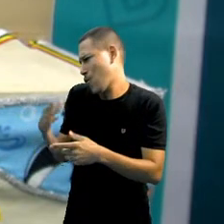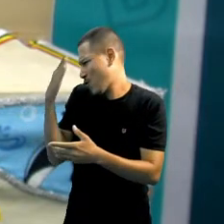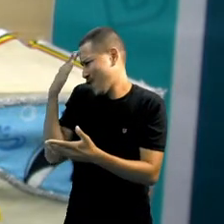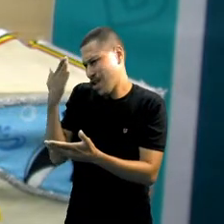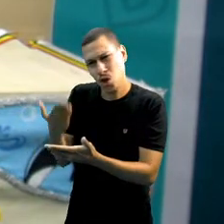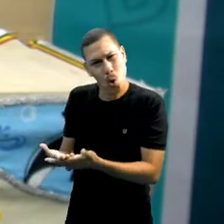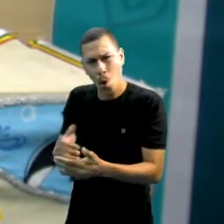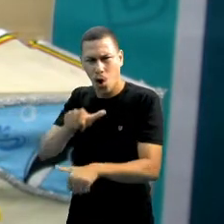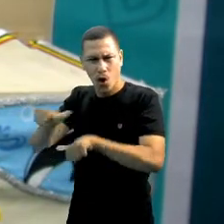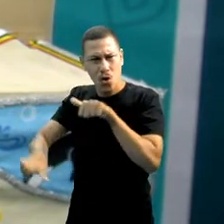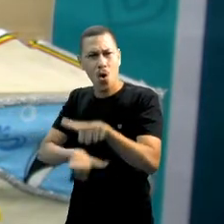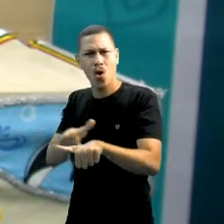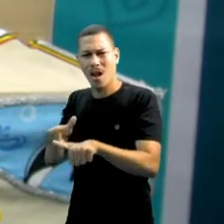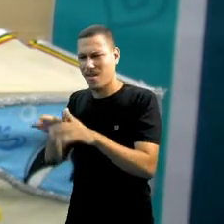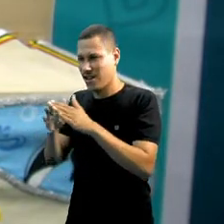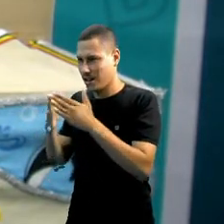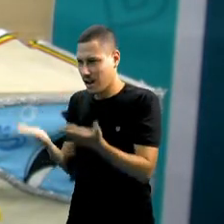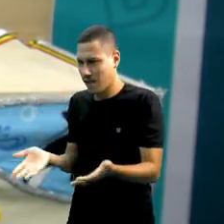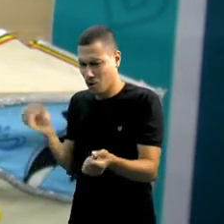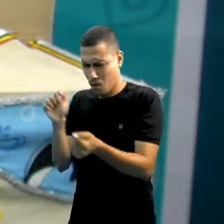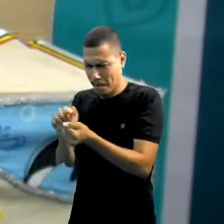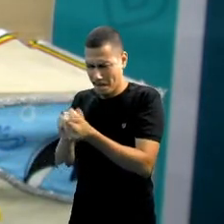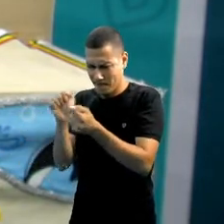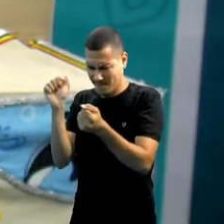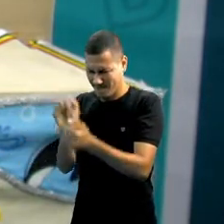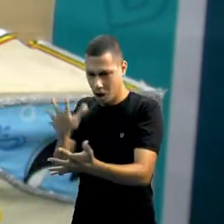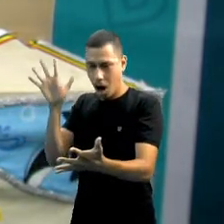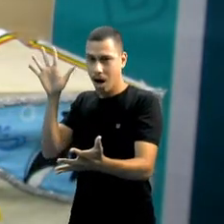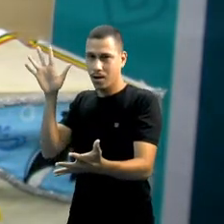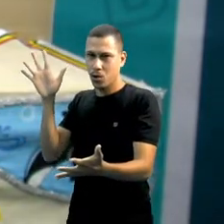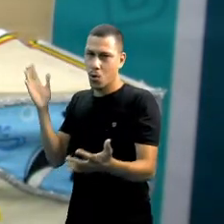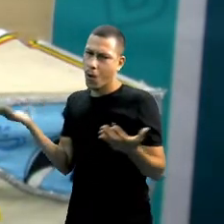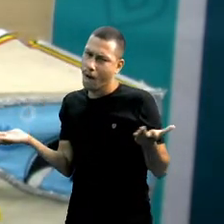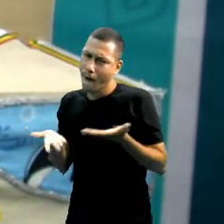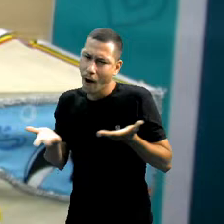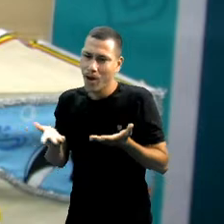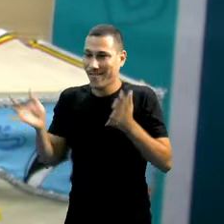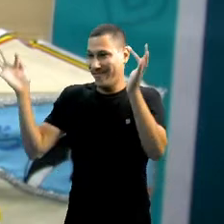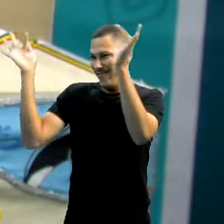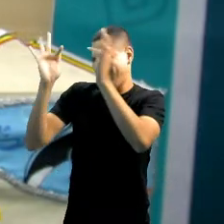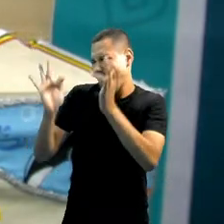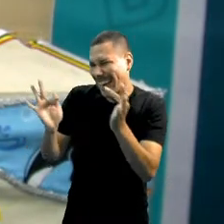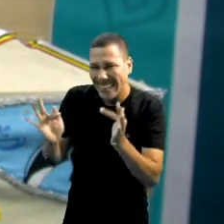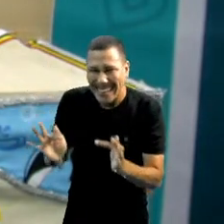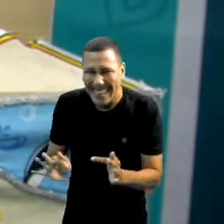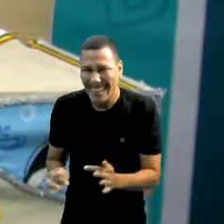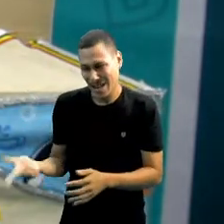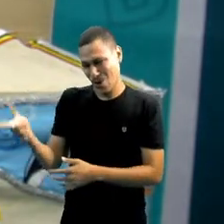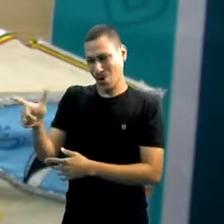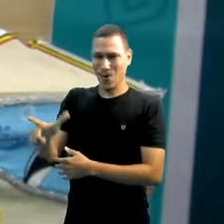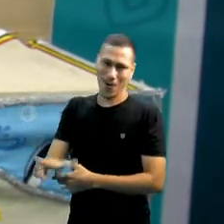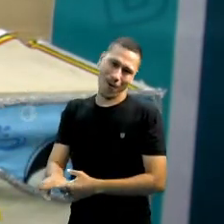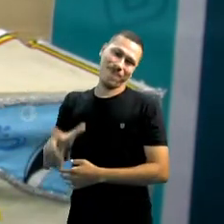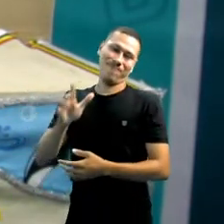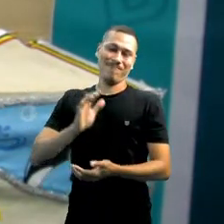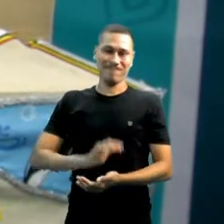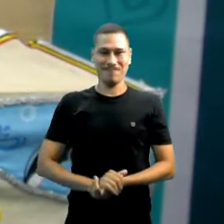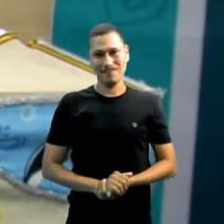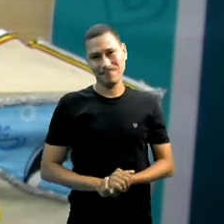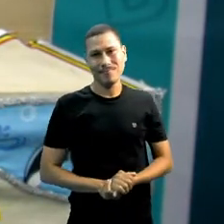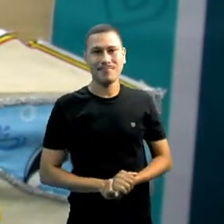livro mágico. Mas agora, ele ficou feliz novamente.